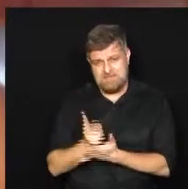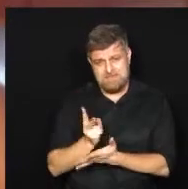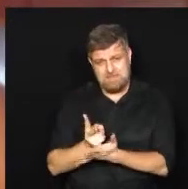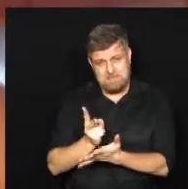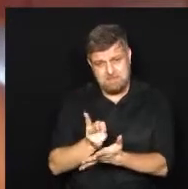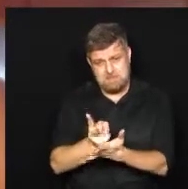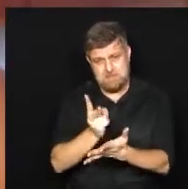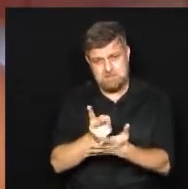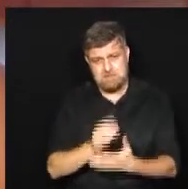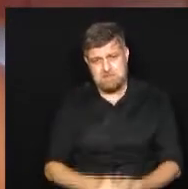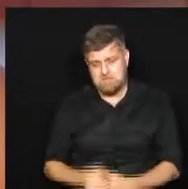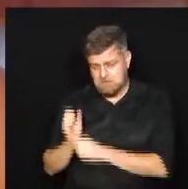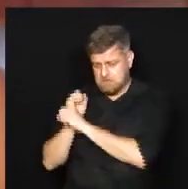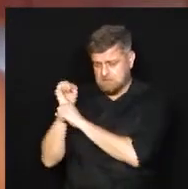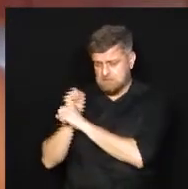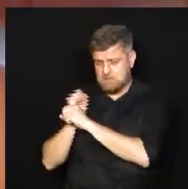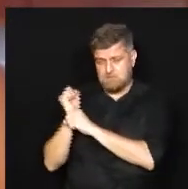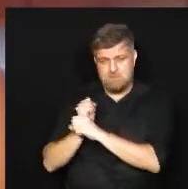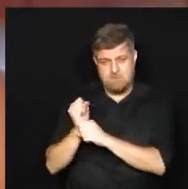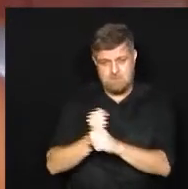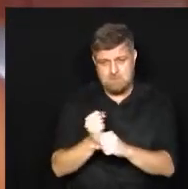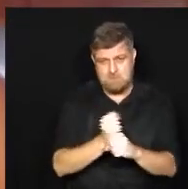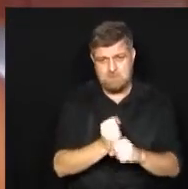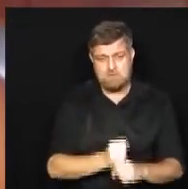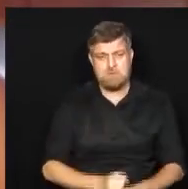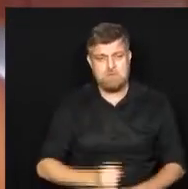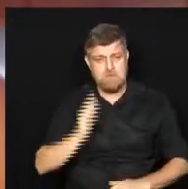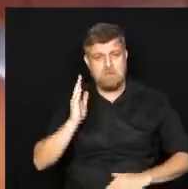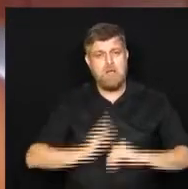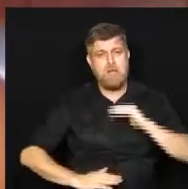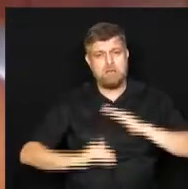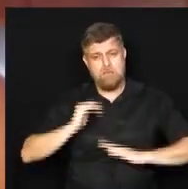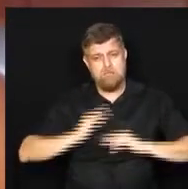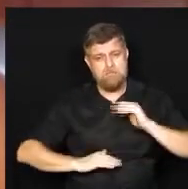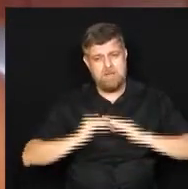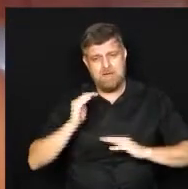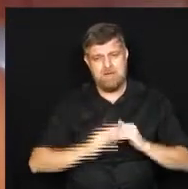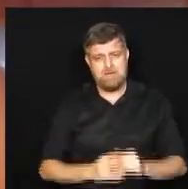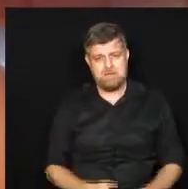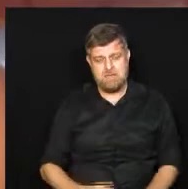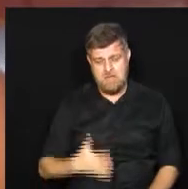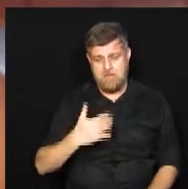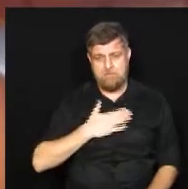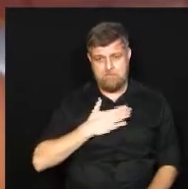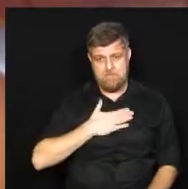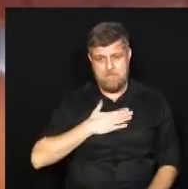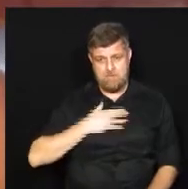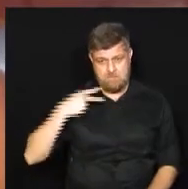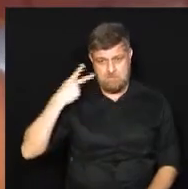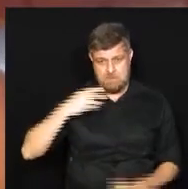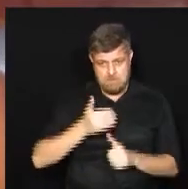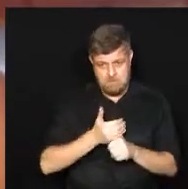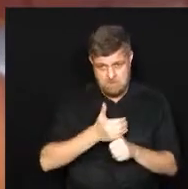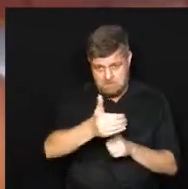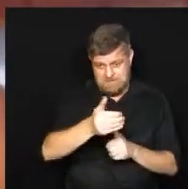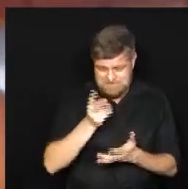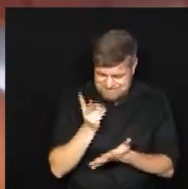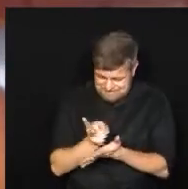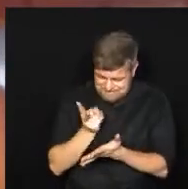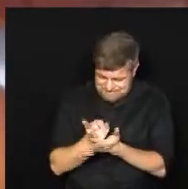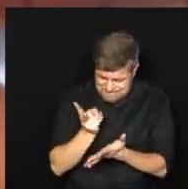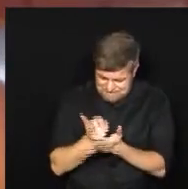durante esses anos, nós fizemos uma atuação, né? E aí eu digo no âmbito do meu mandato, nós fizemos uma atuação